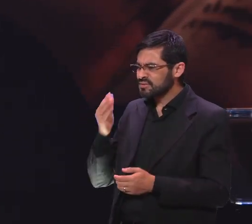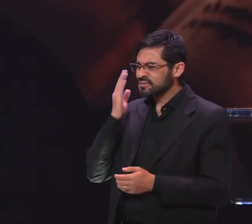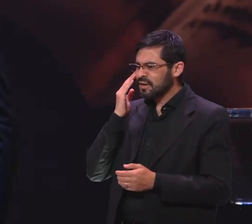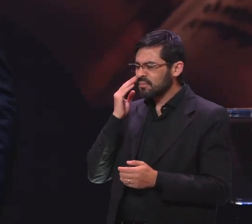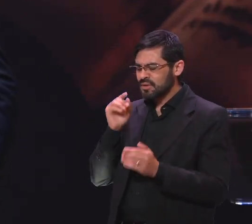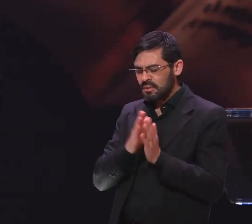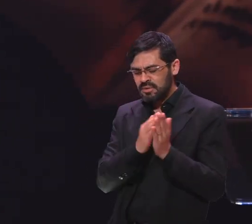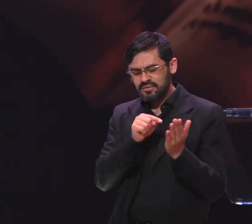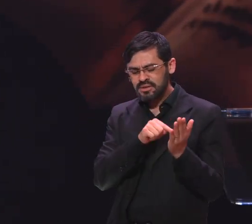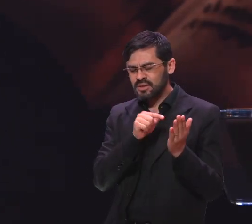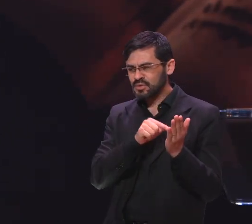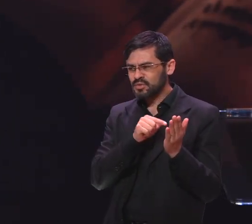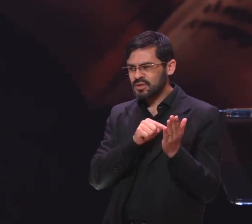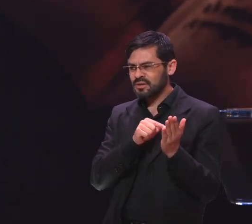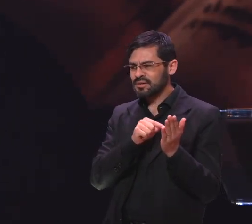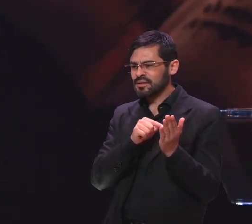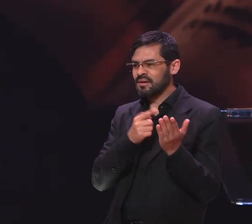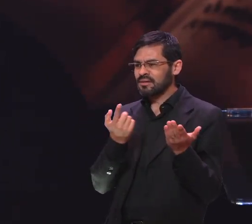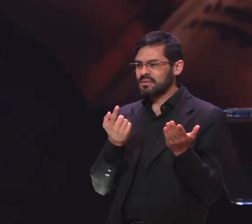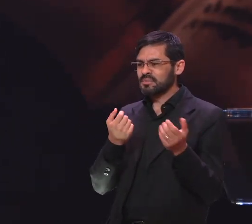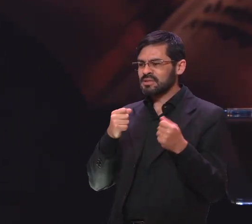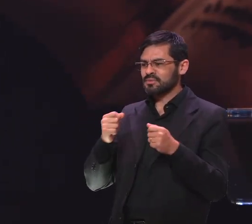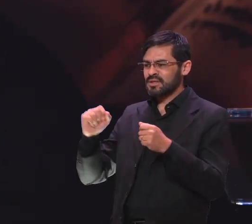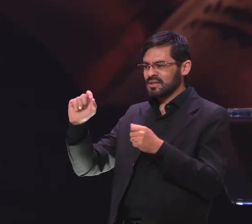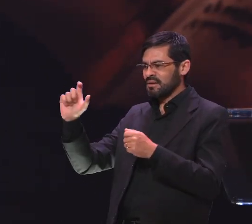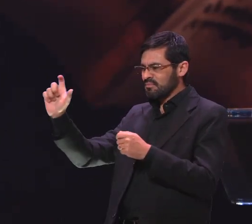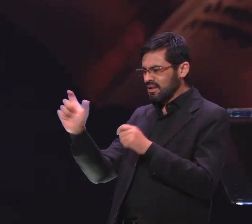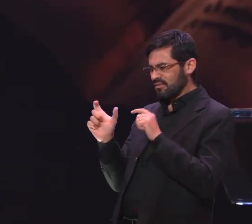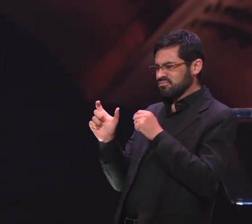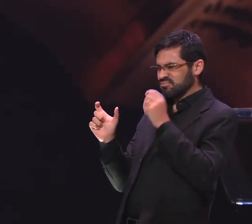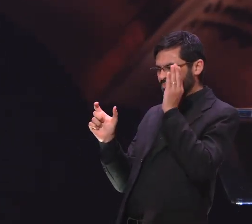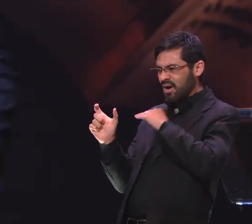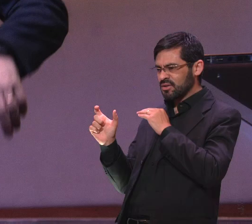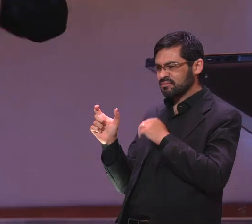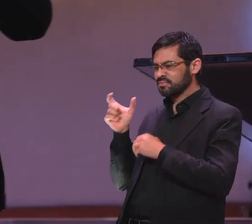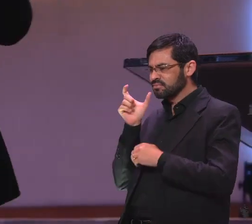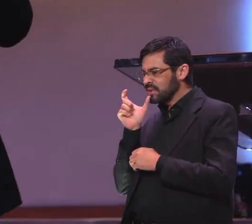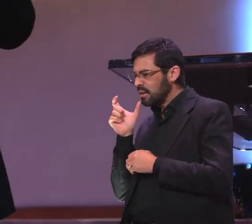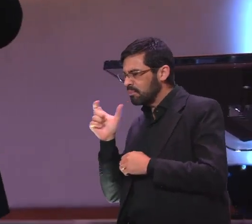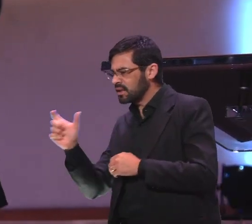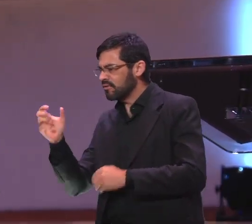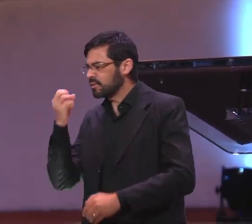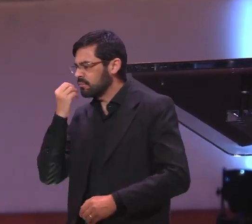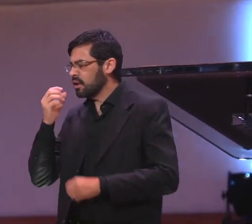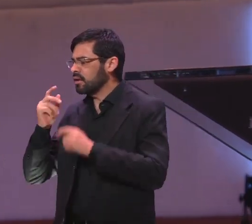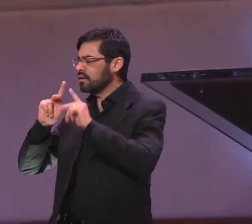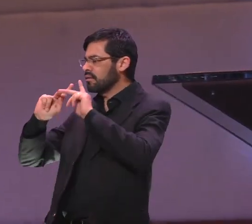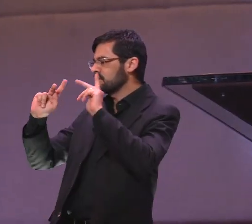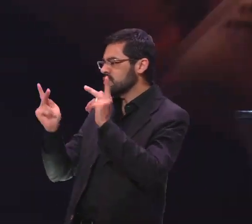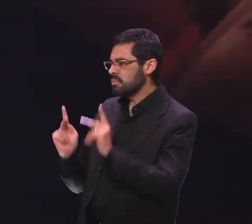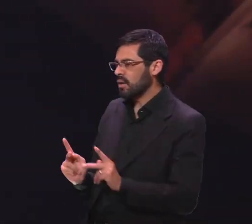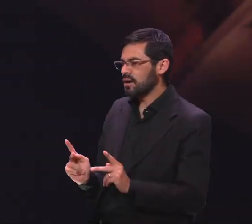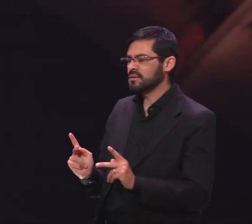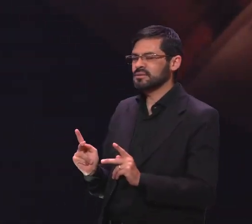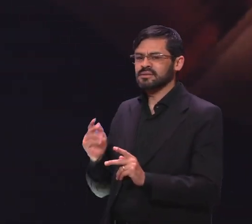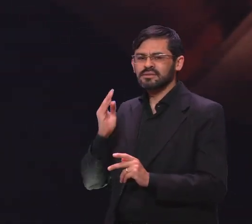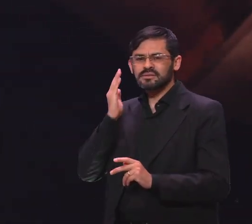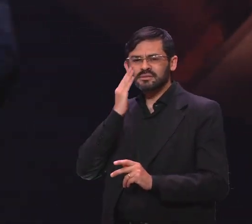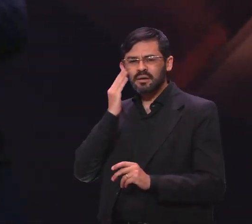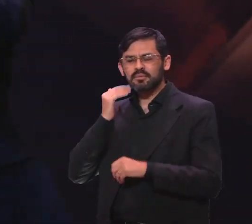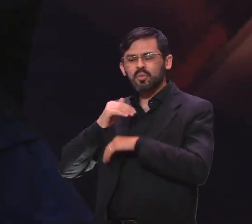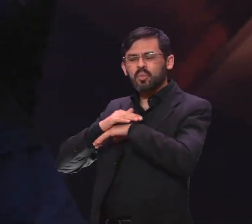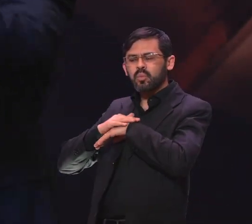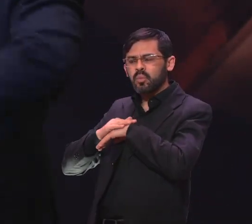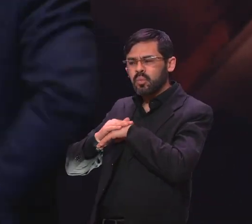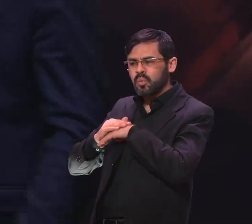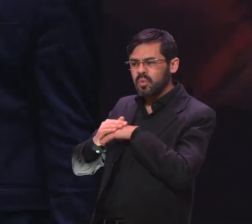na Bíblia? Que a gente combate o mal com o bem. E aí eu comecei a explicar. A Bíblia diz que quando a gente faz isso, a gente põe brasa na cabeça do outro. Ele: como é